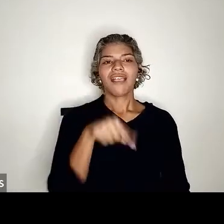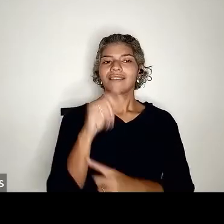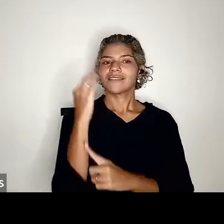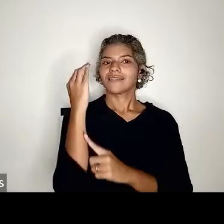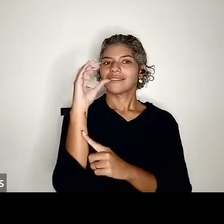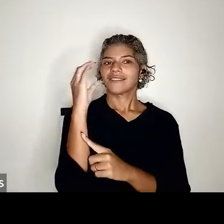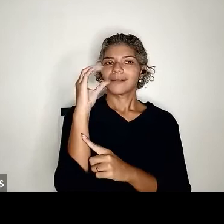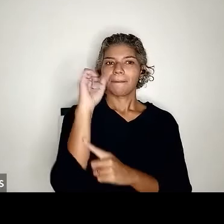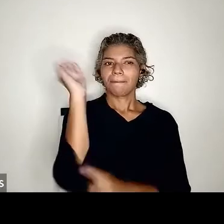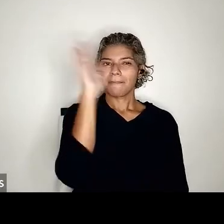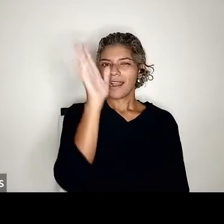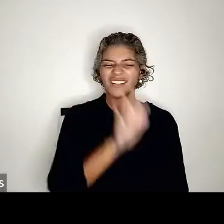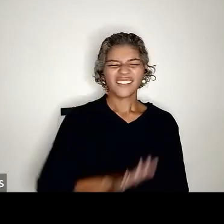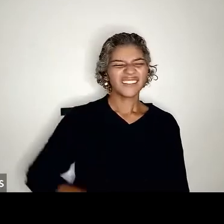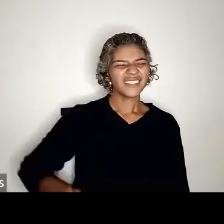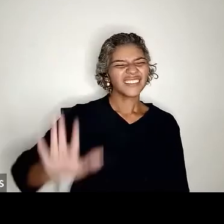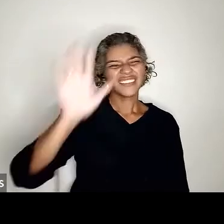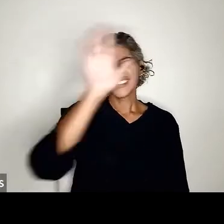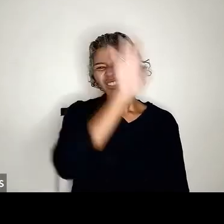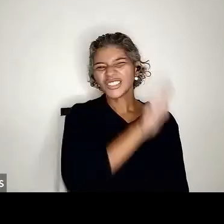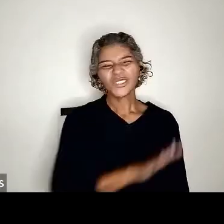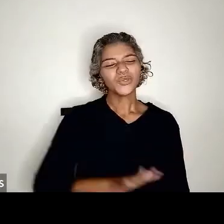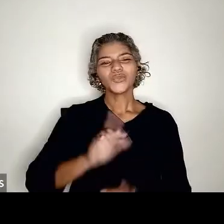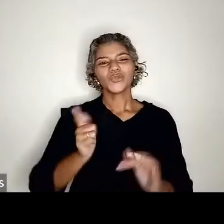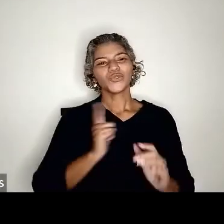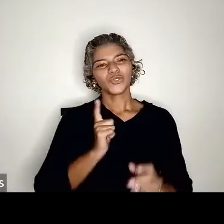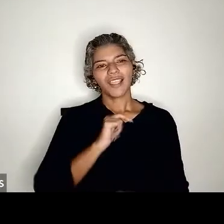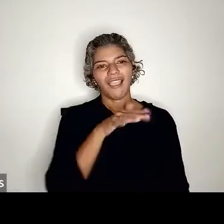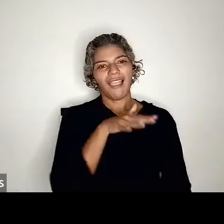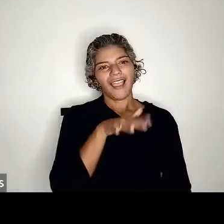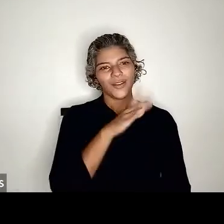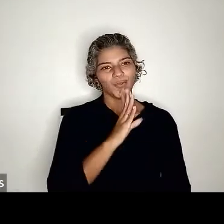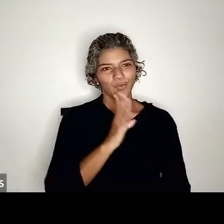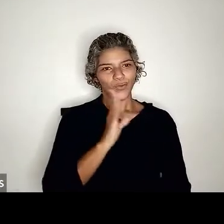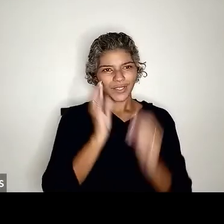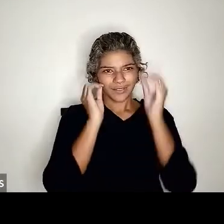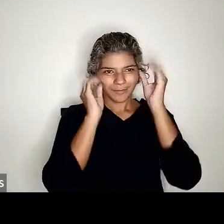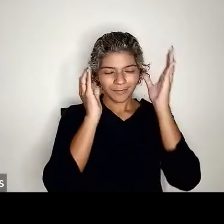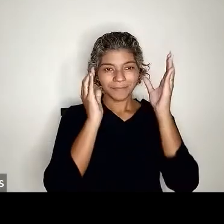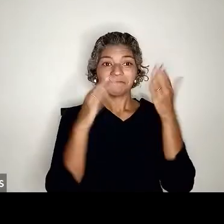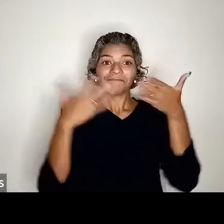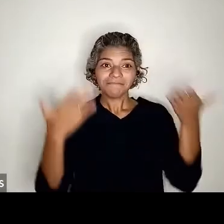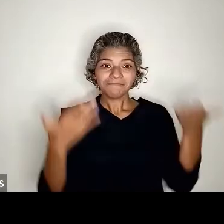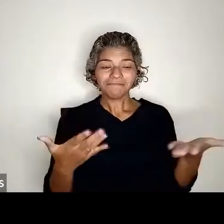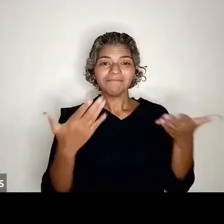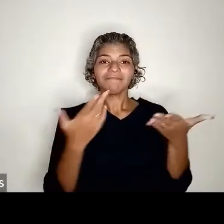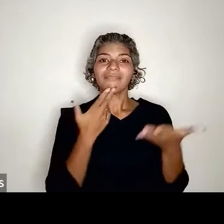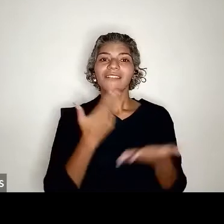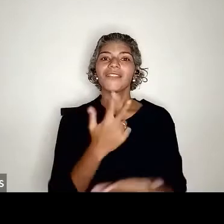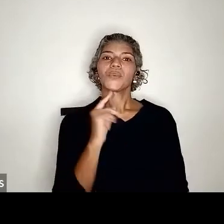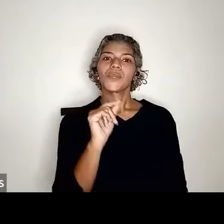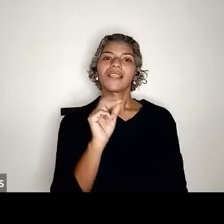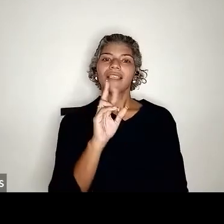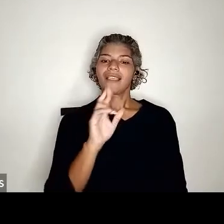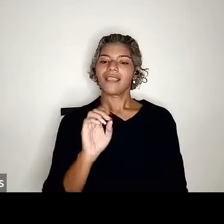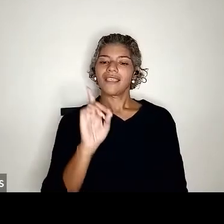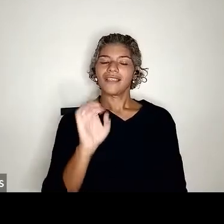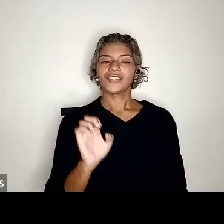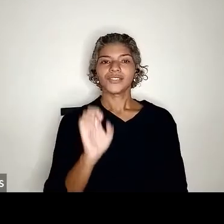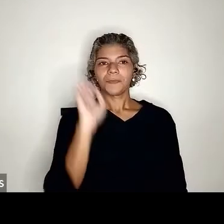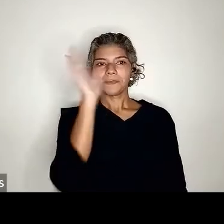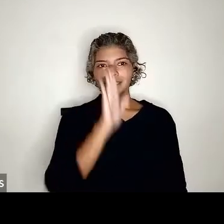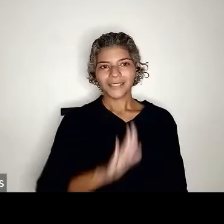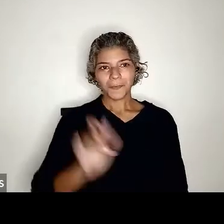da federação e das três grandes áreas de conhecimento. Então, eu costumo dizer que, na verdade, a Rede Brasileira de Mulheres Cientistas estava pronta, só